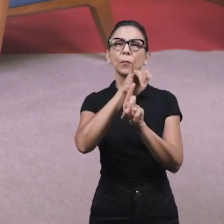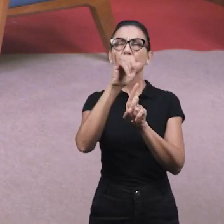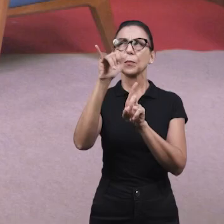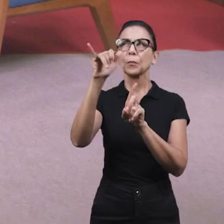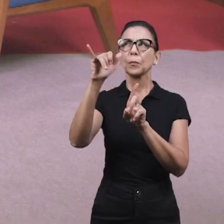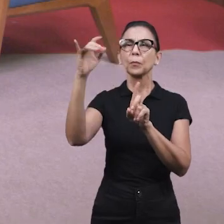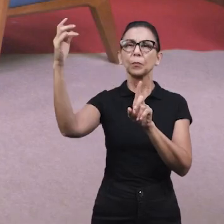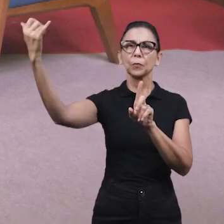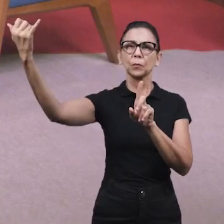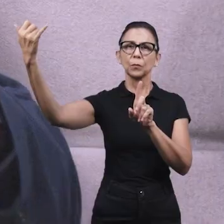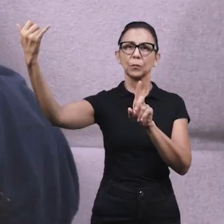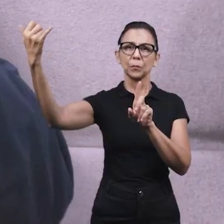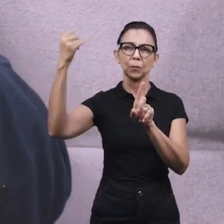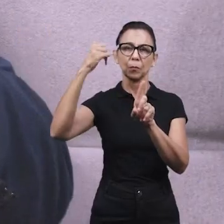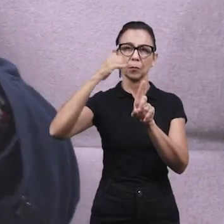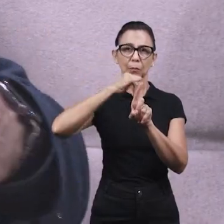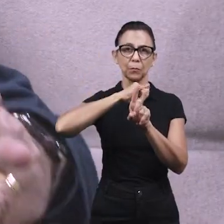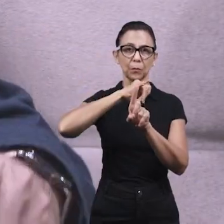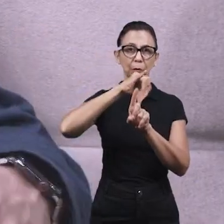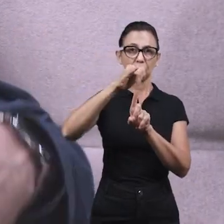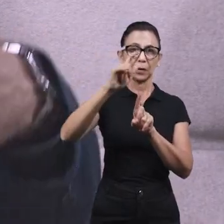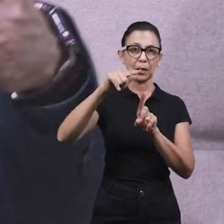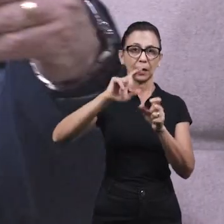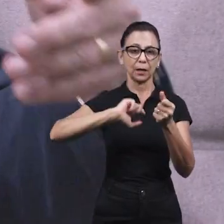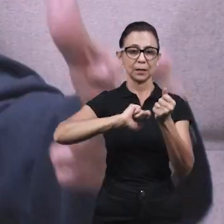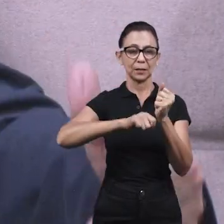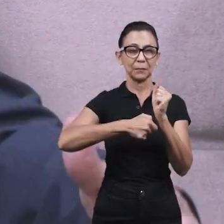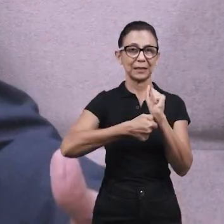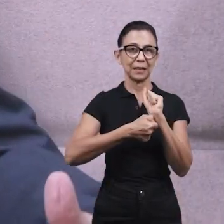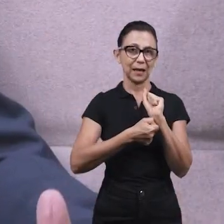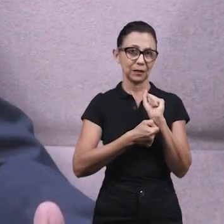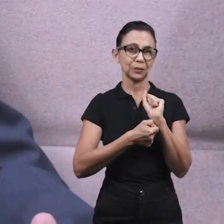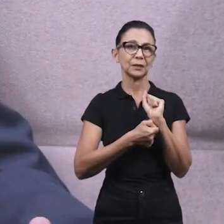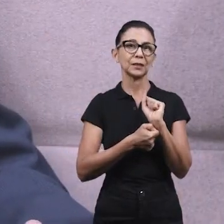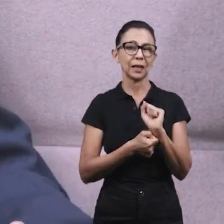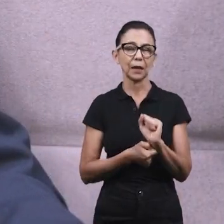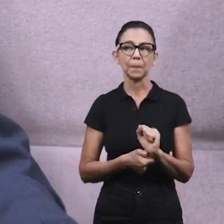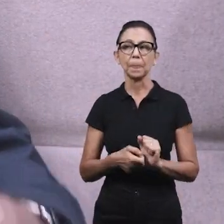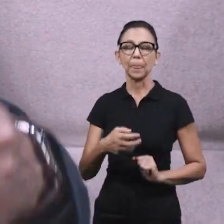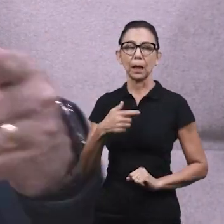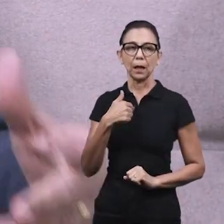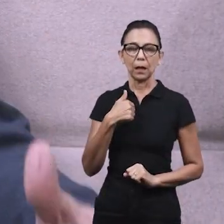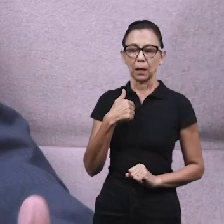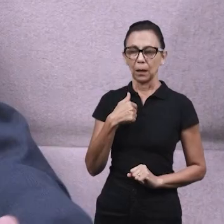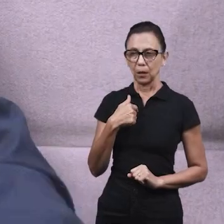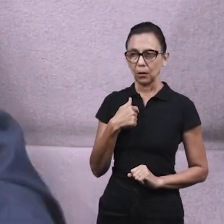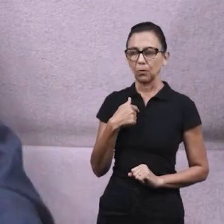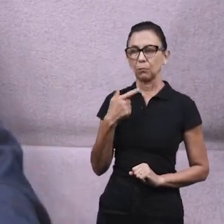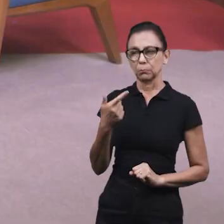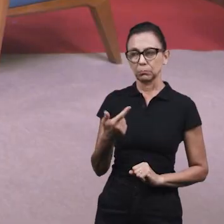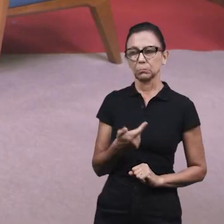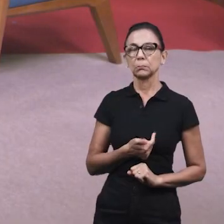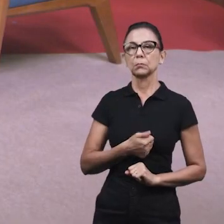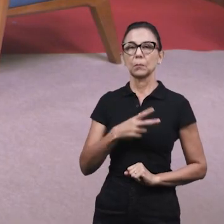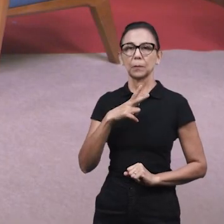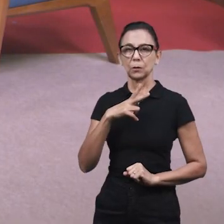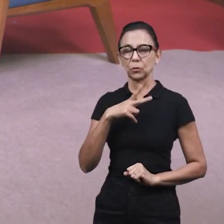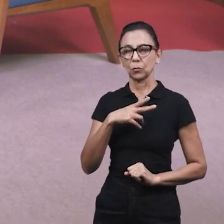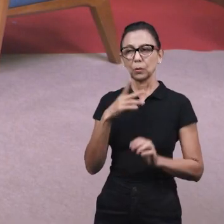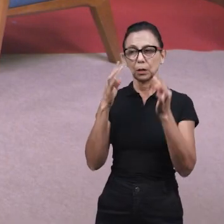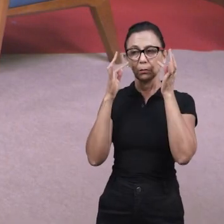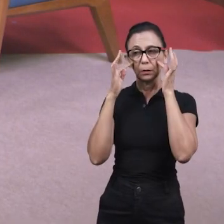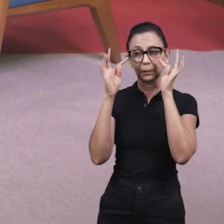segredo. E eu quero dizer que eu leio todas essas participações que são enviadas, né? E